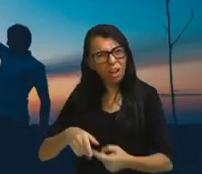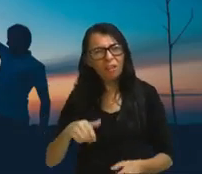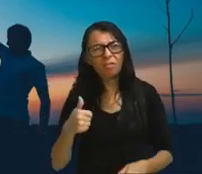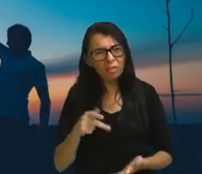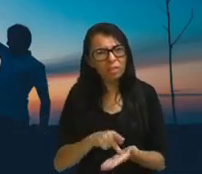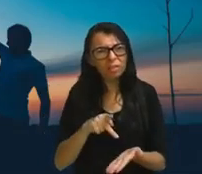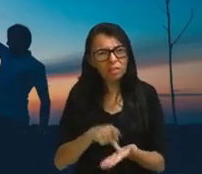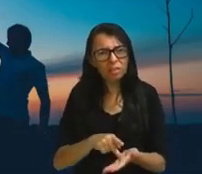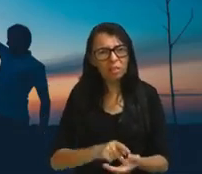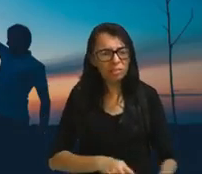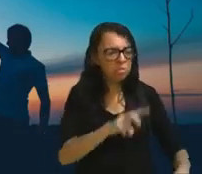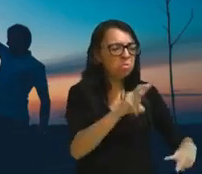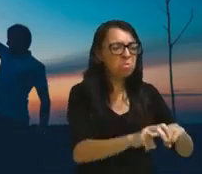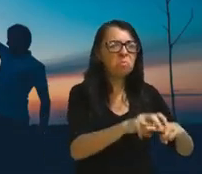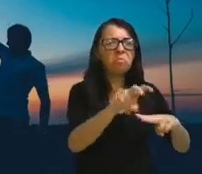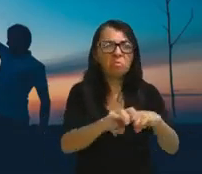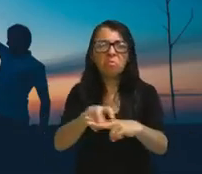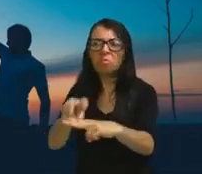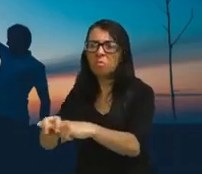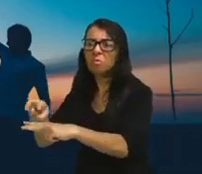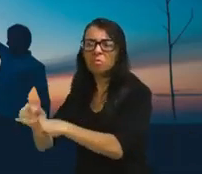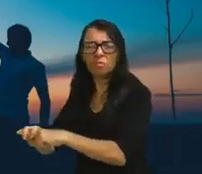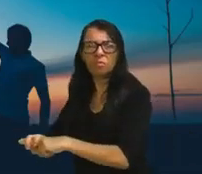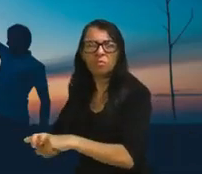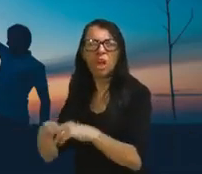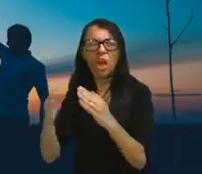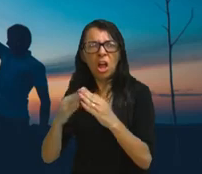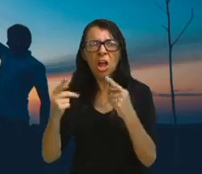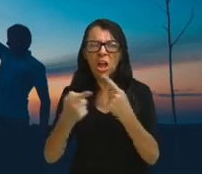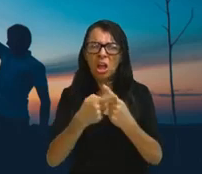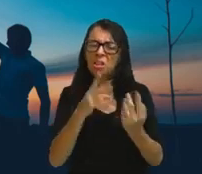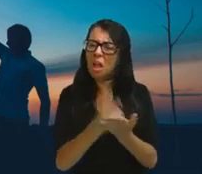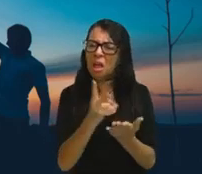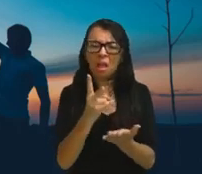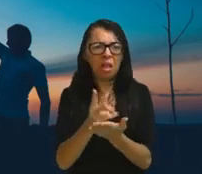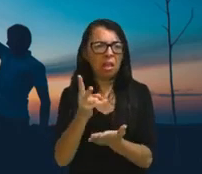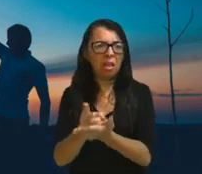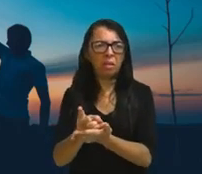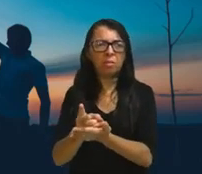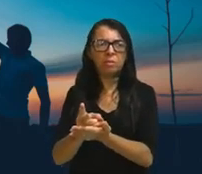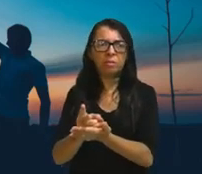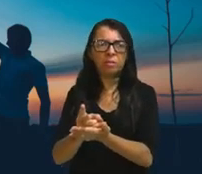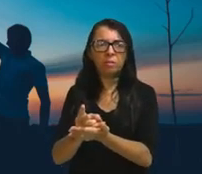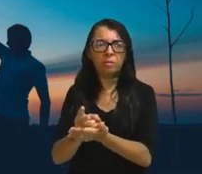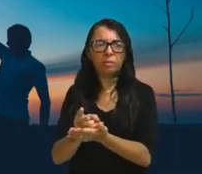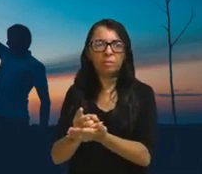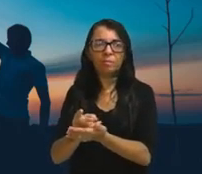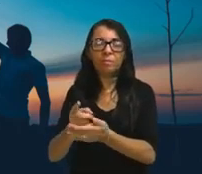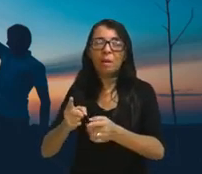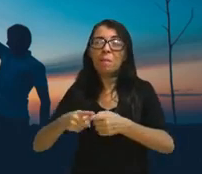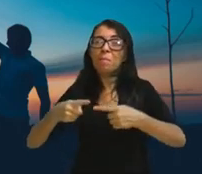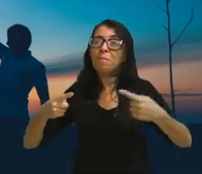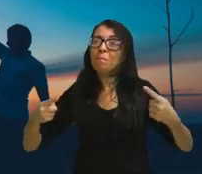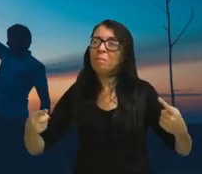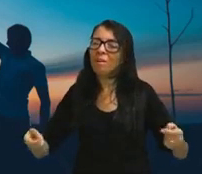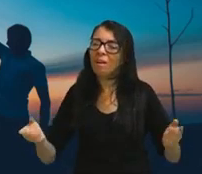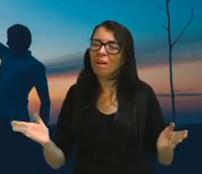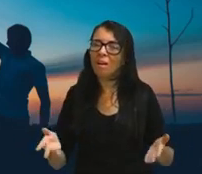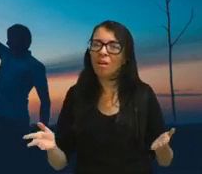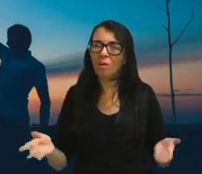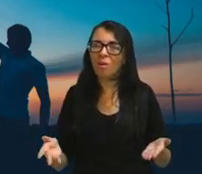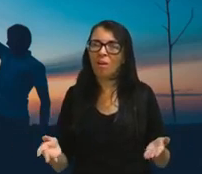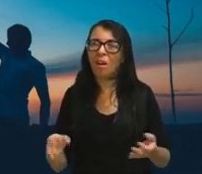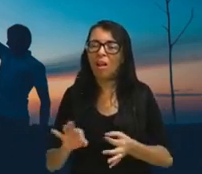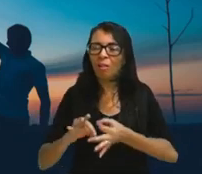não praticar. Diz aqui em Mateus, se você não praticar, você será como um homem insensato.